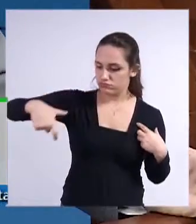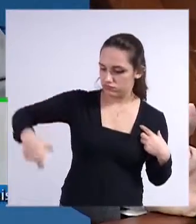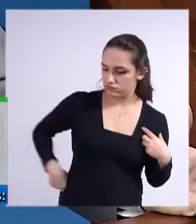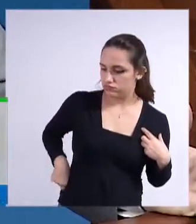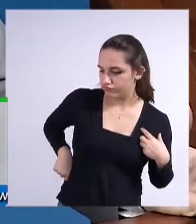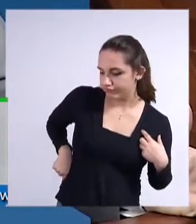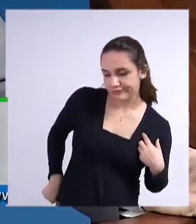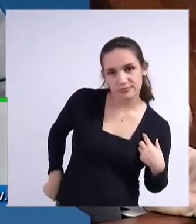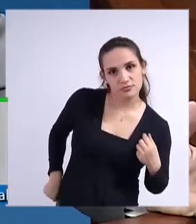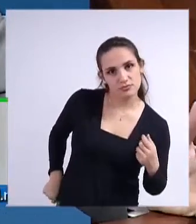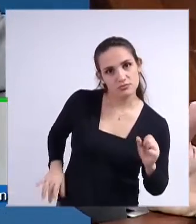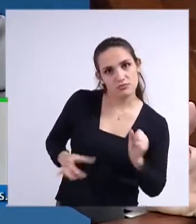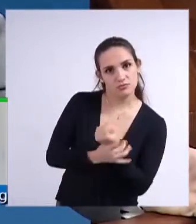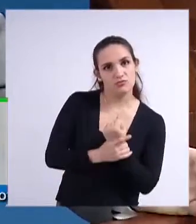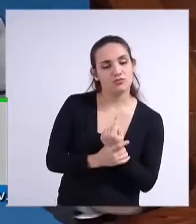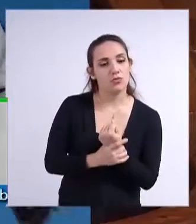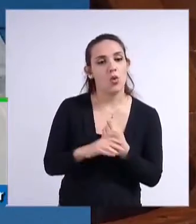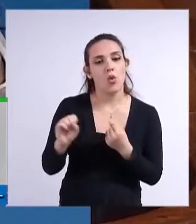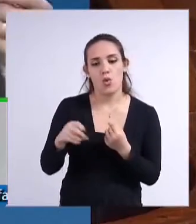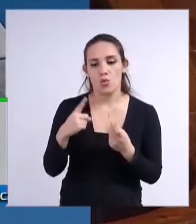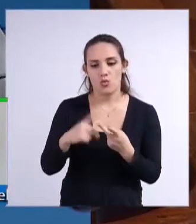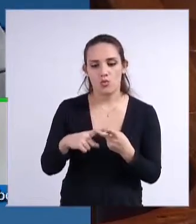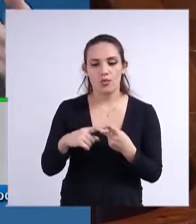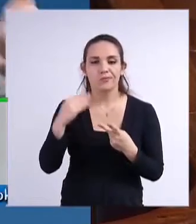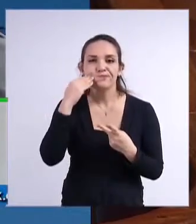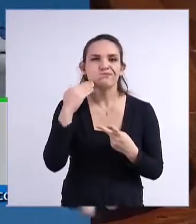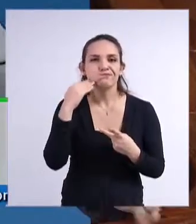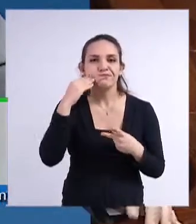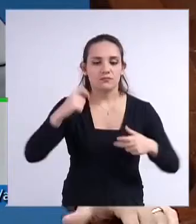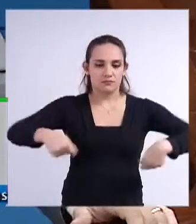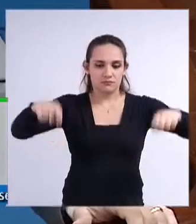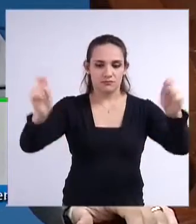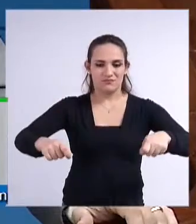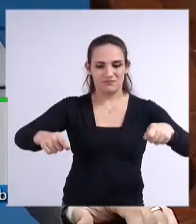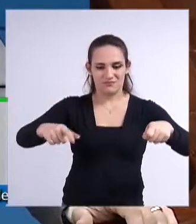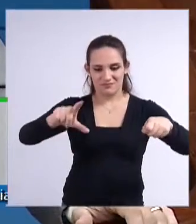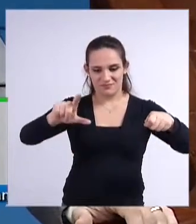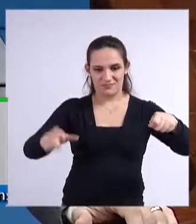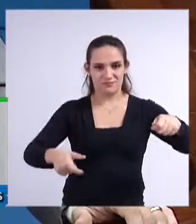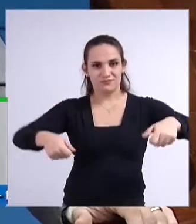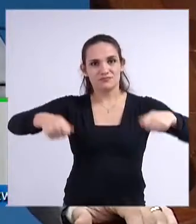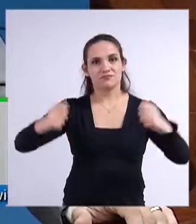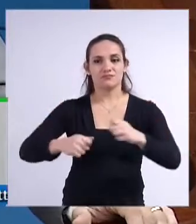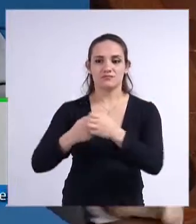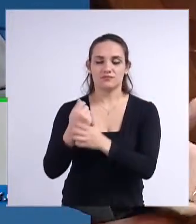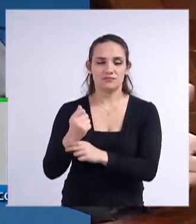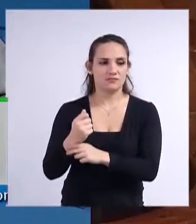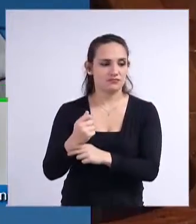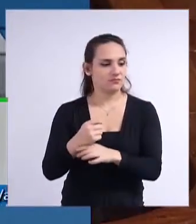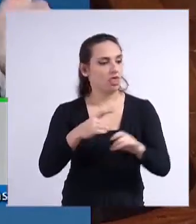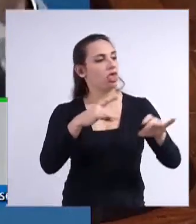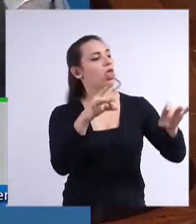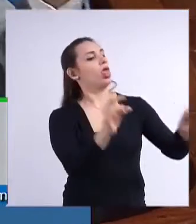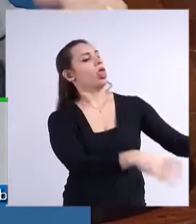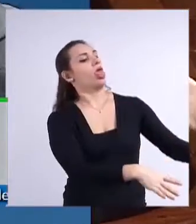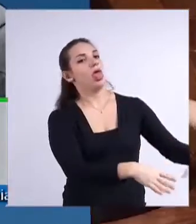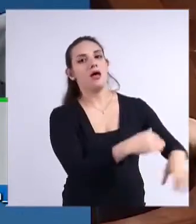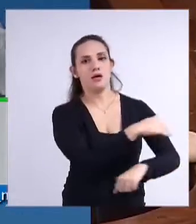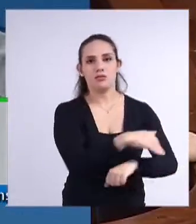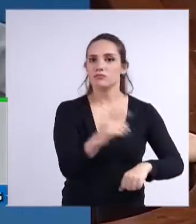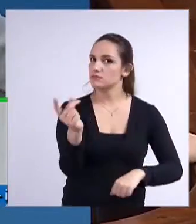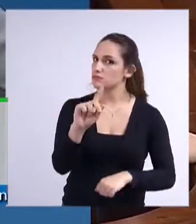o hábito de não jogar sacolas plásticas na rua. No passado,